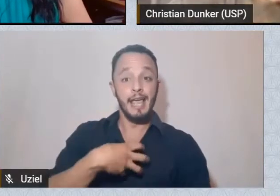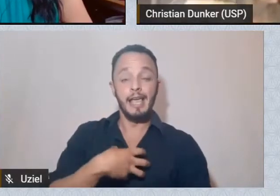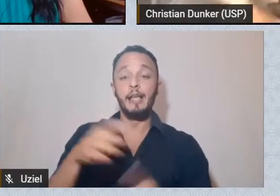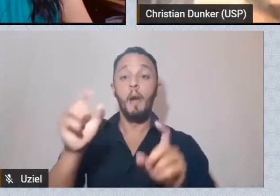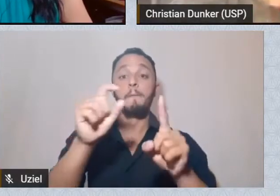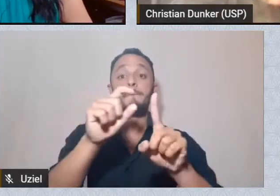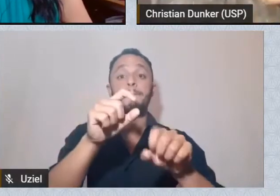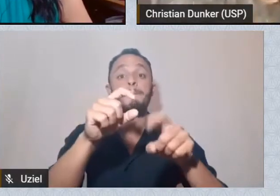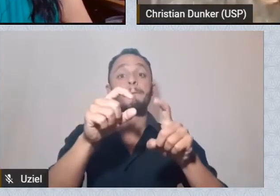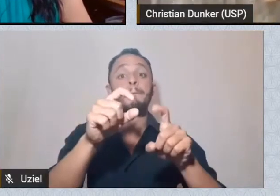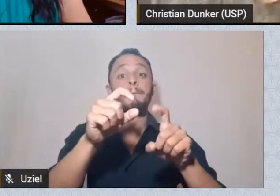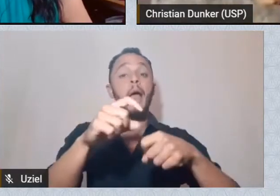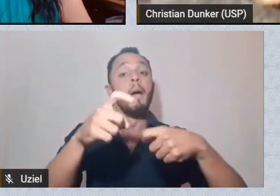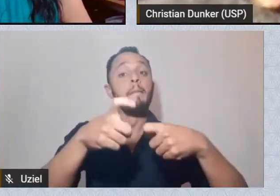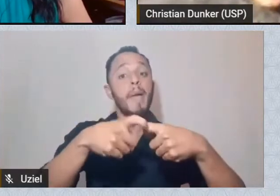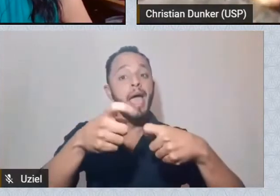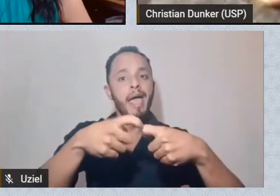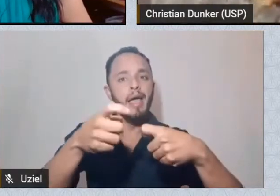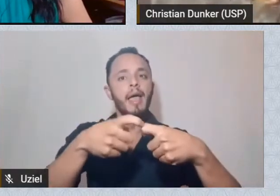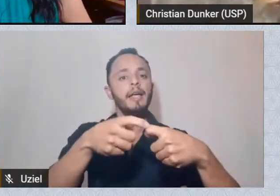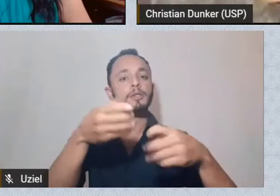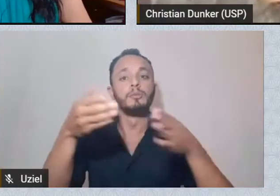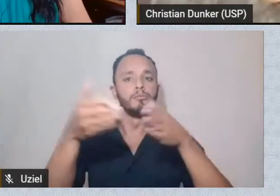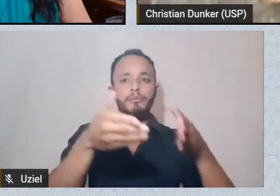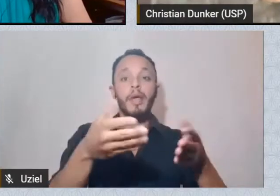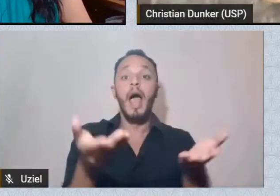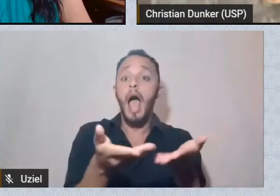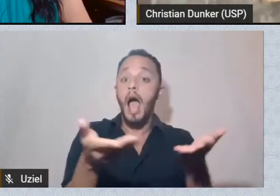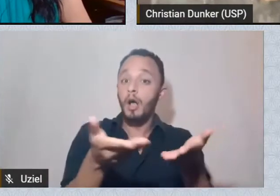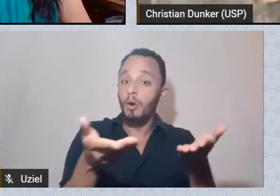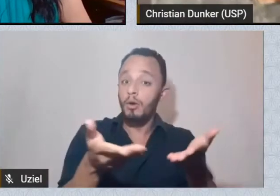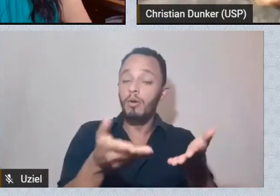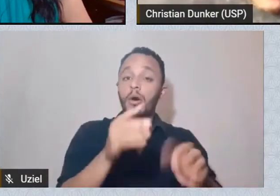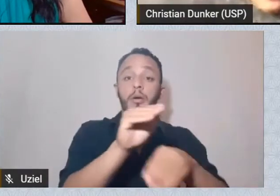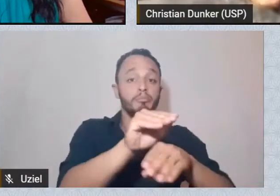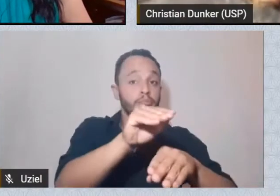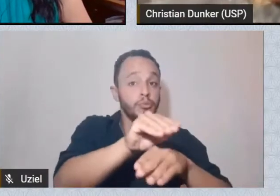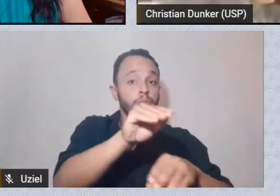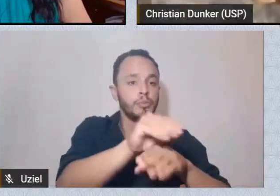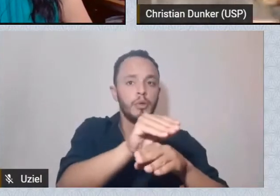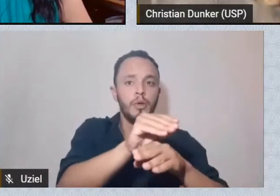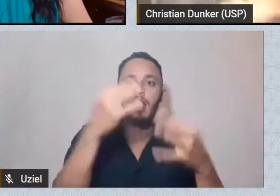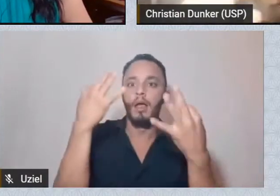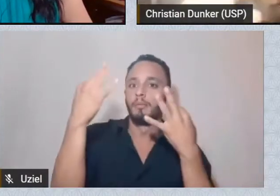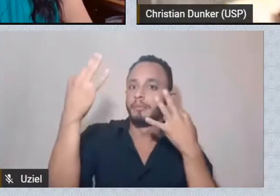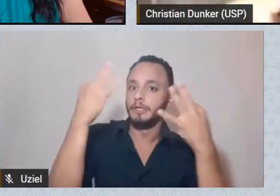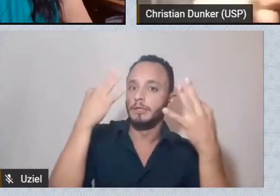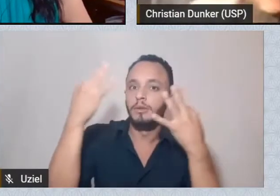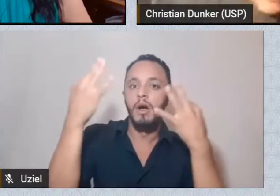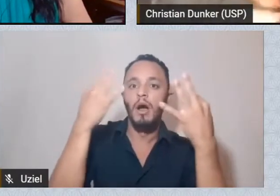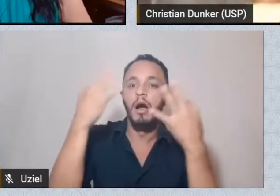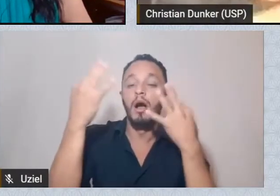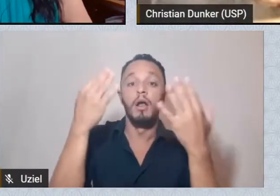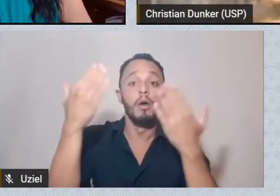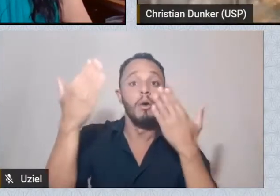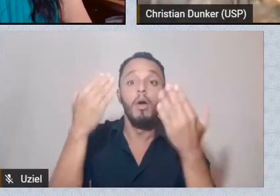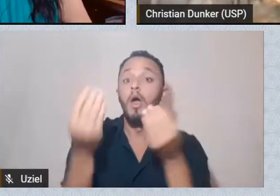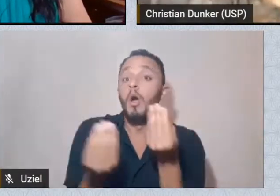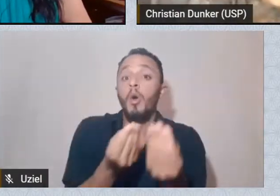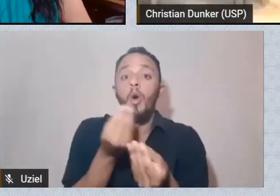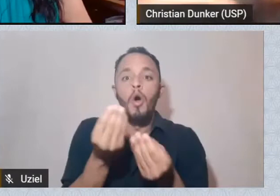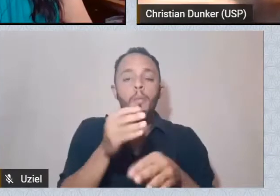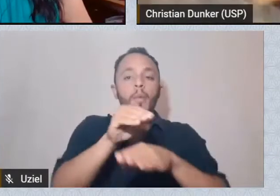lá agora nos hospitais de campanha, os psicólogos estão levando as últimas palavras de alguém que